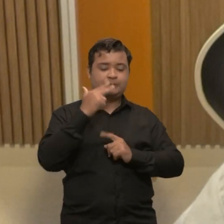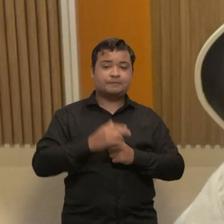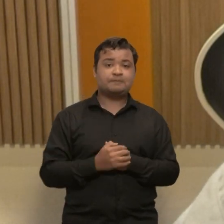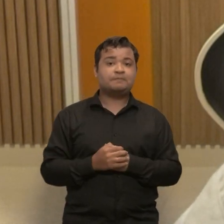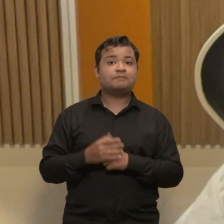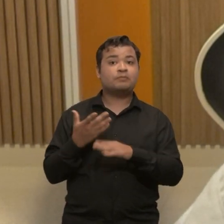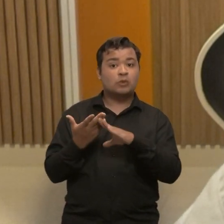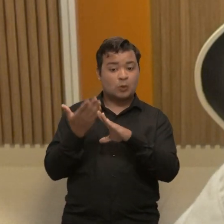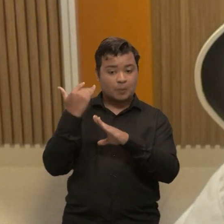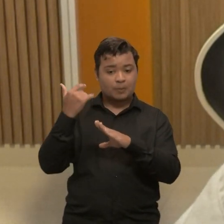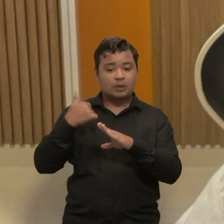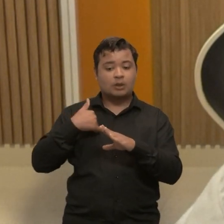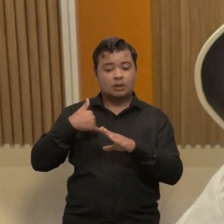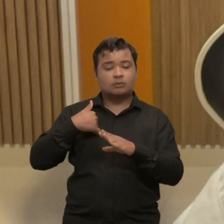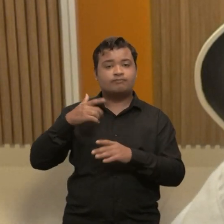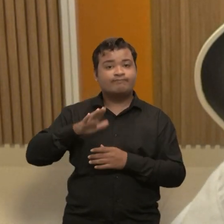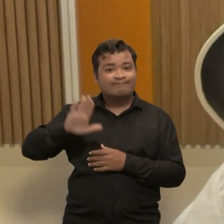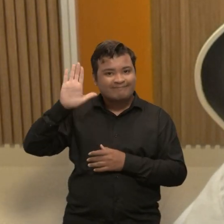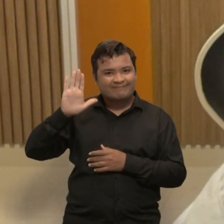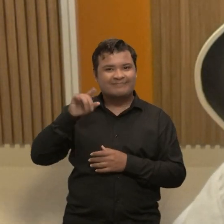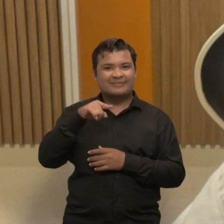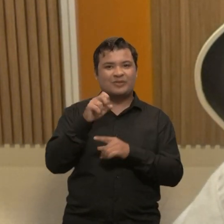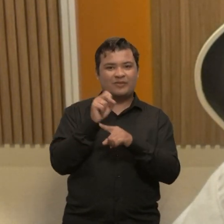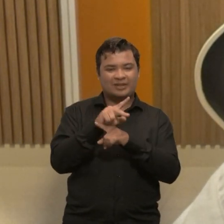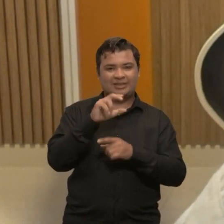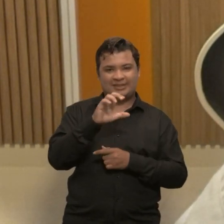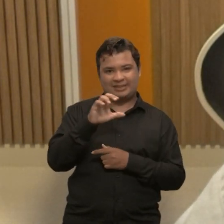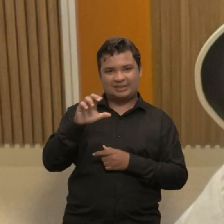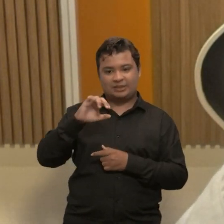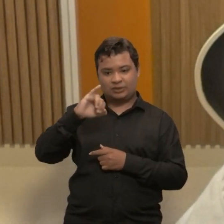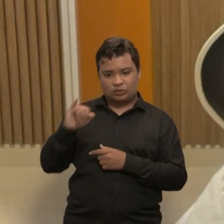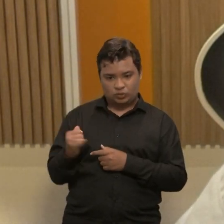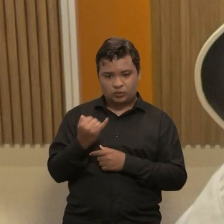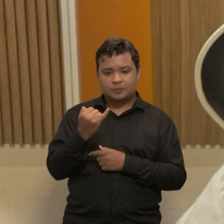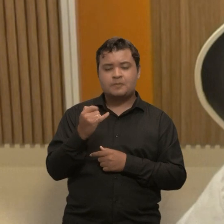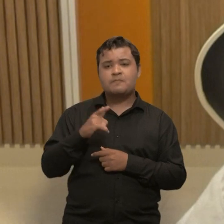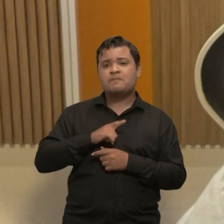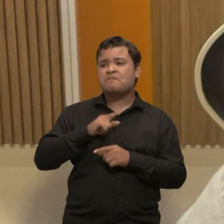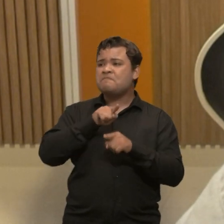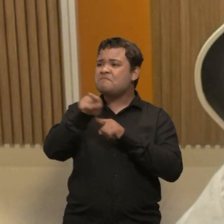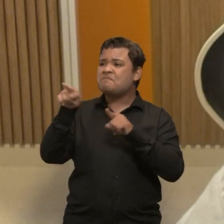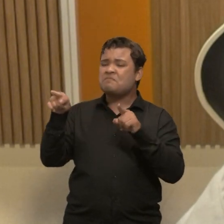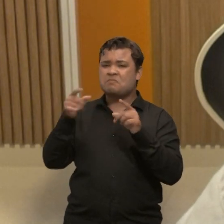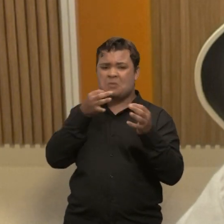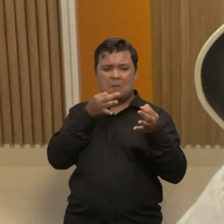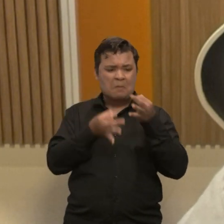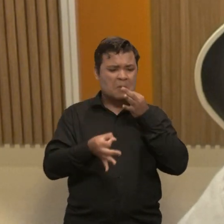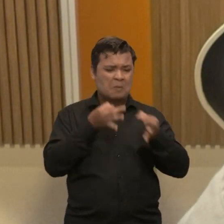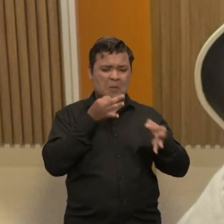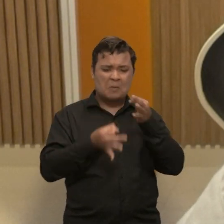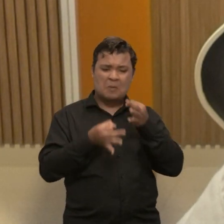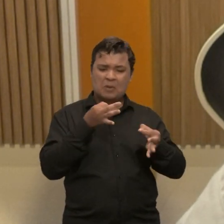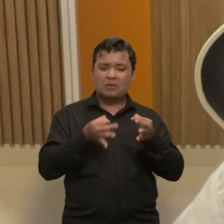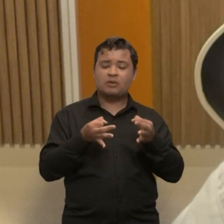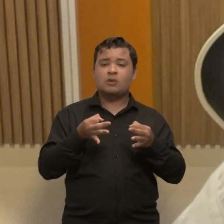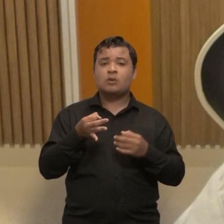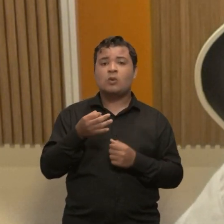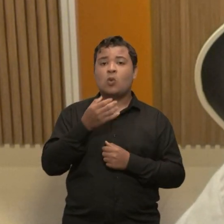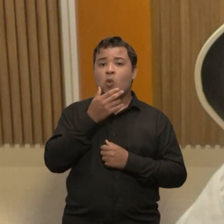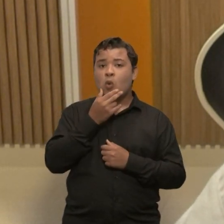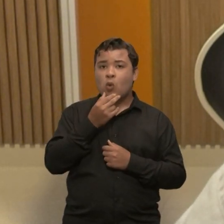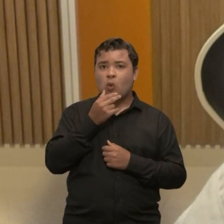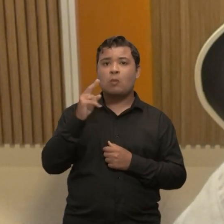concorri à vaga da CCJ, eu lembro que houve inúmeras críticas, inclusive críticas públicas de vereadores